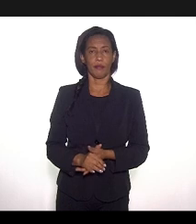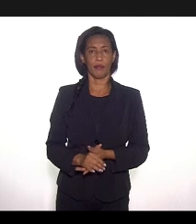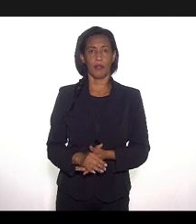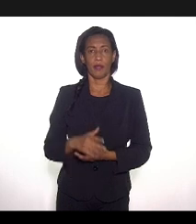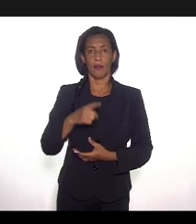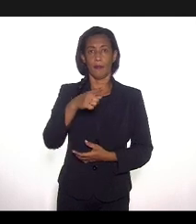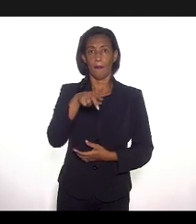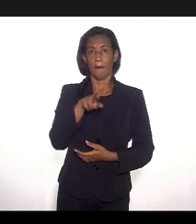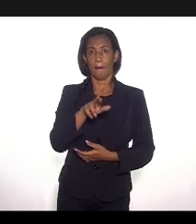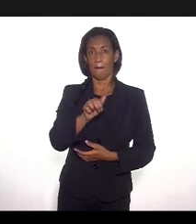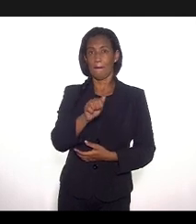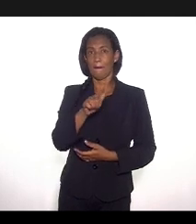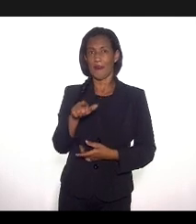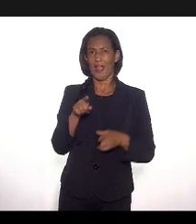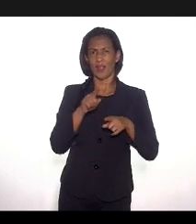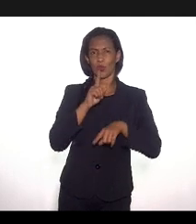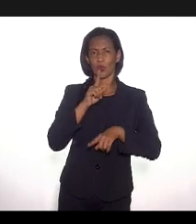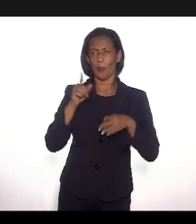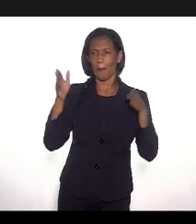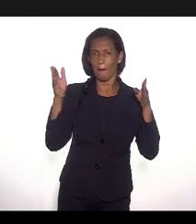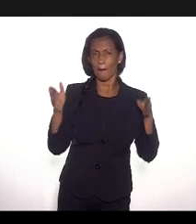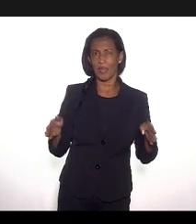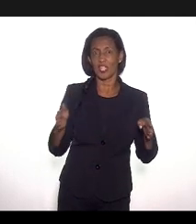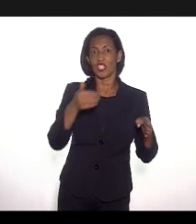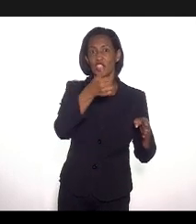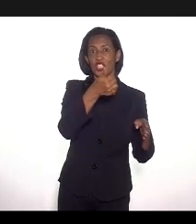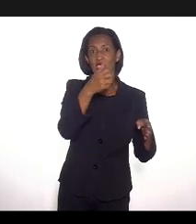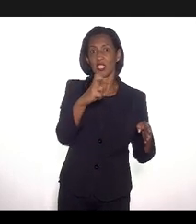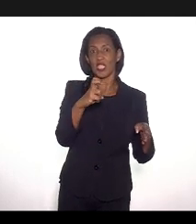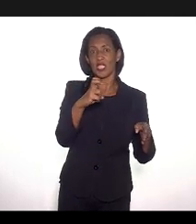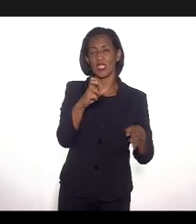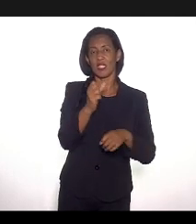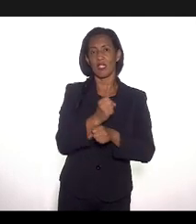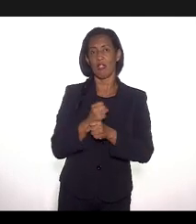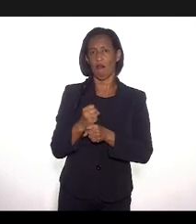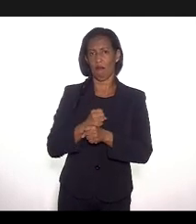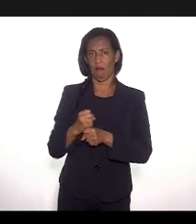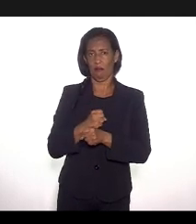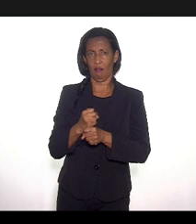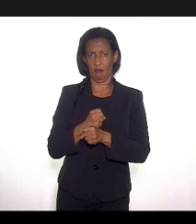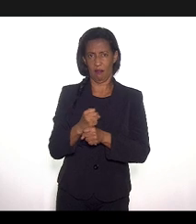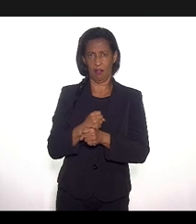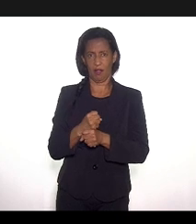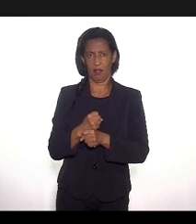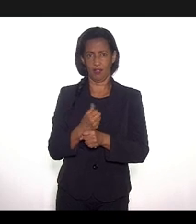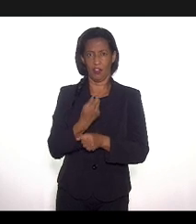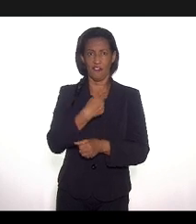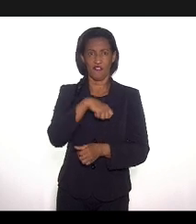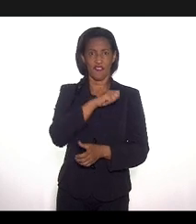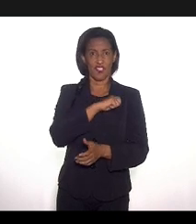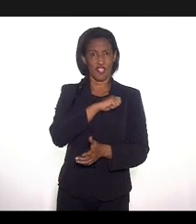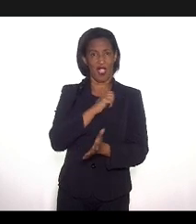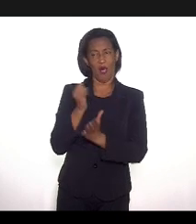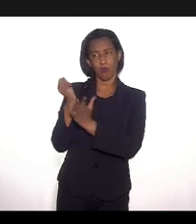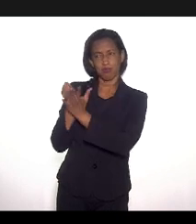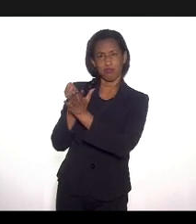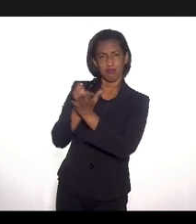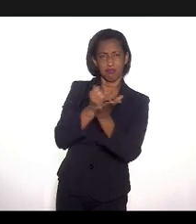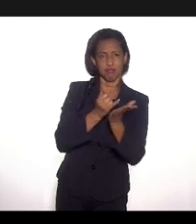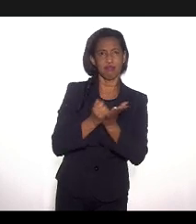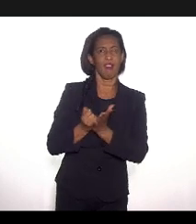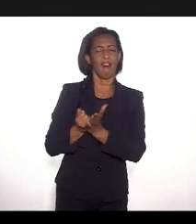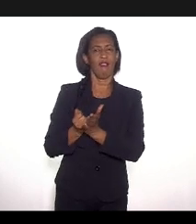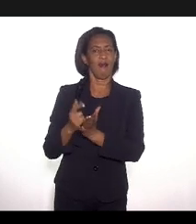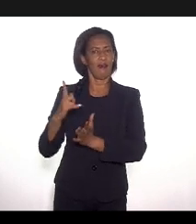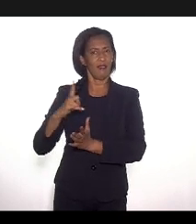até 15 anos em relação aos benefícios fiscais às entidades que são